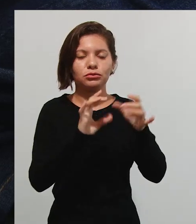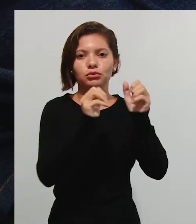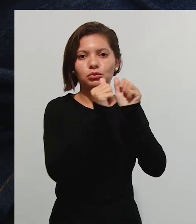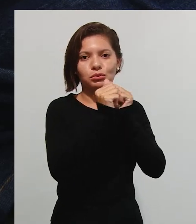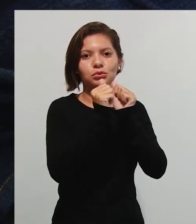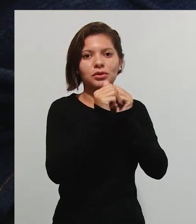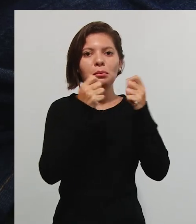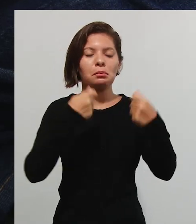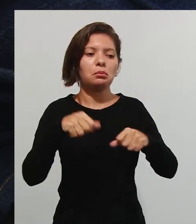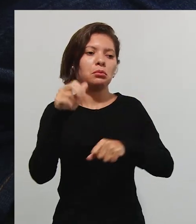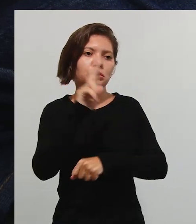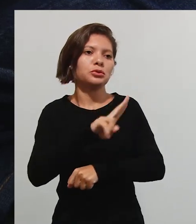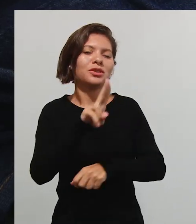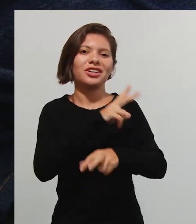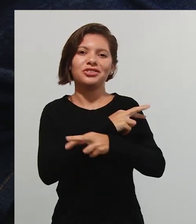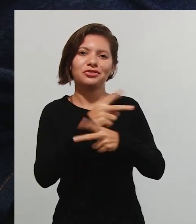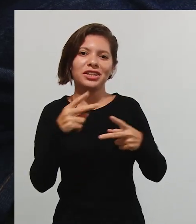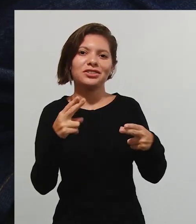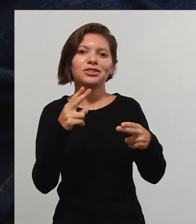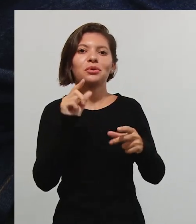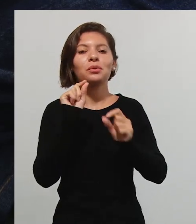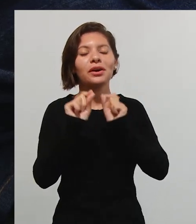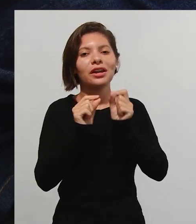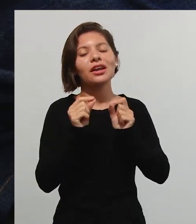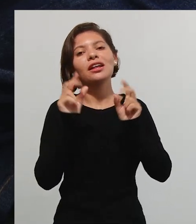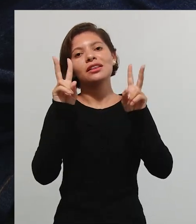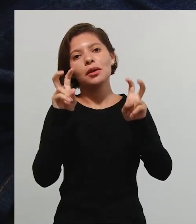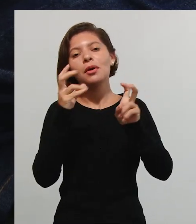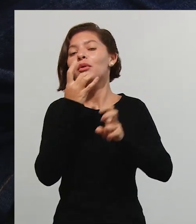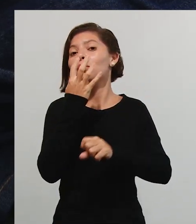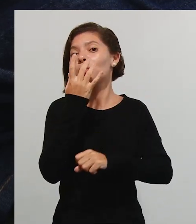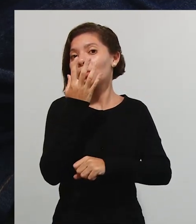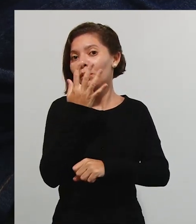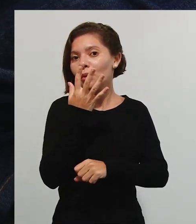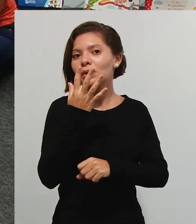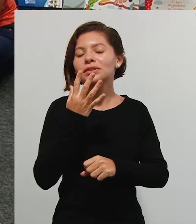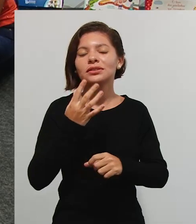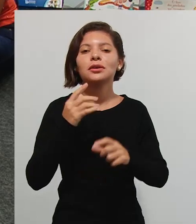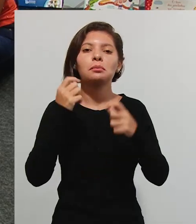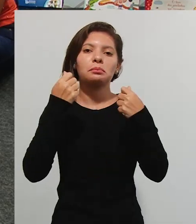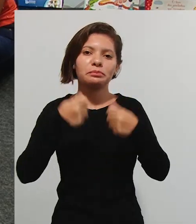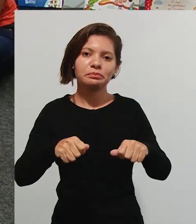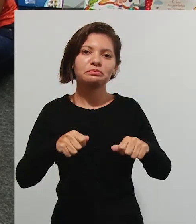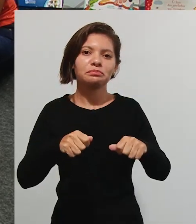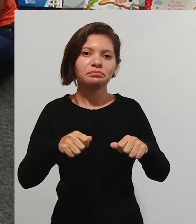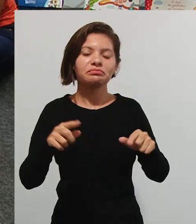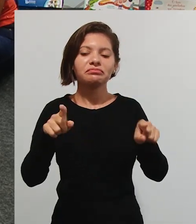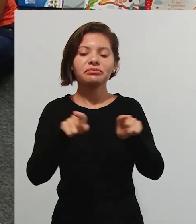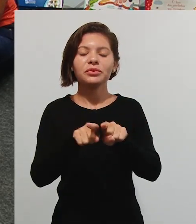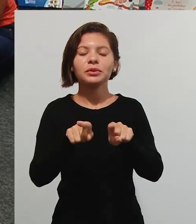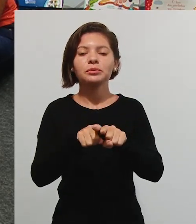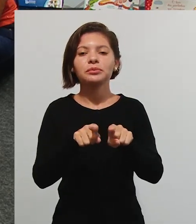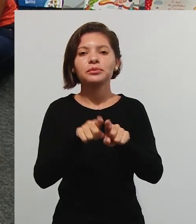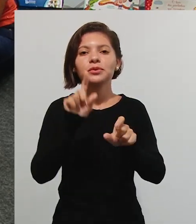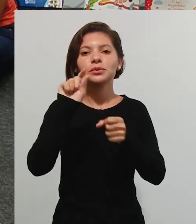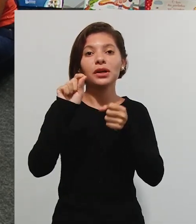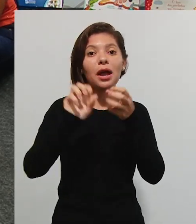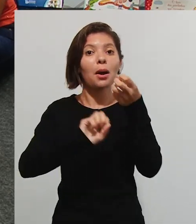utilizar ela com muitas possibilidades. Trabalhar cores é uma delas, né? E você pode trabalhar a questão